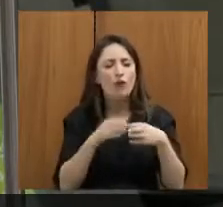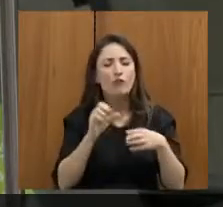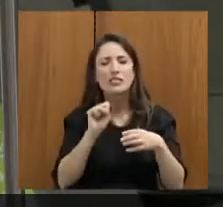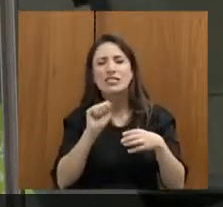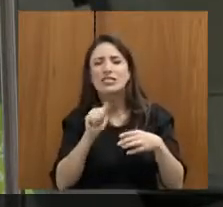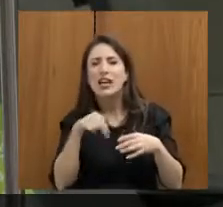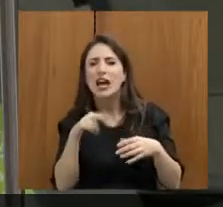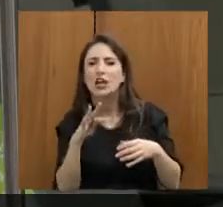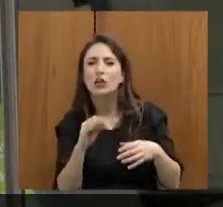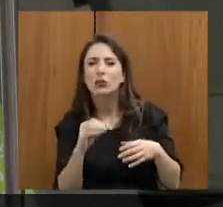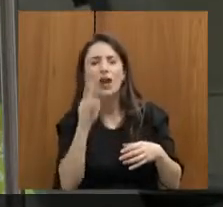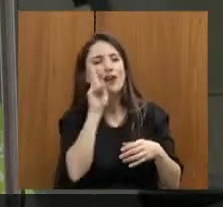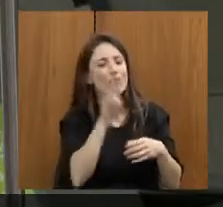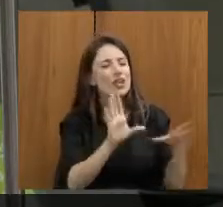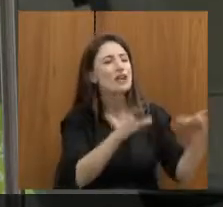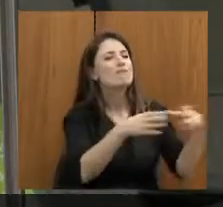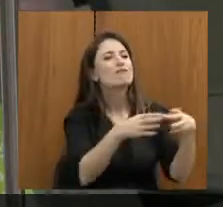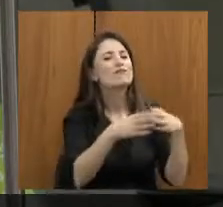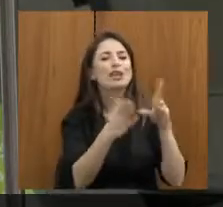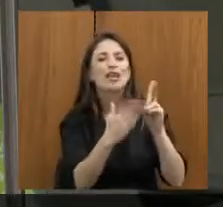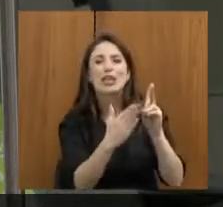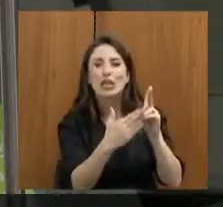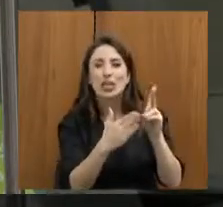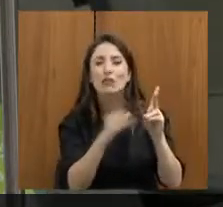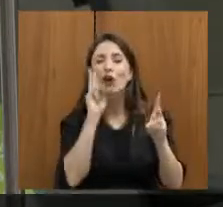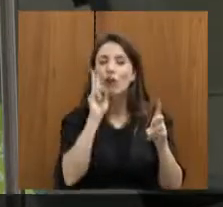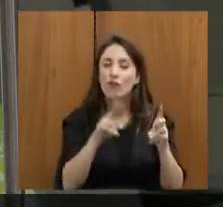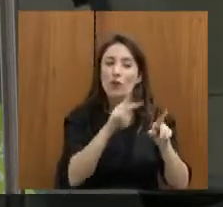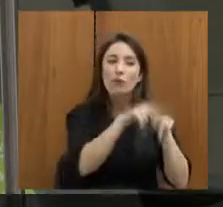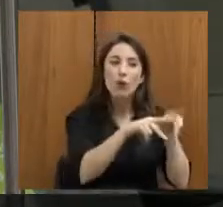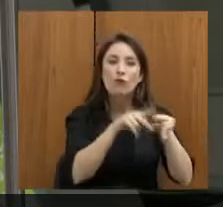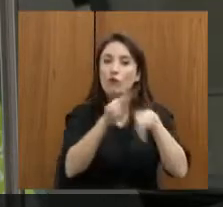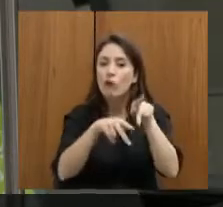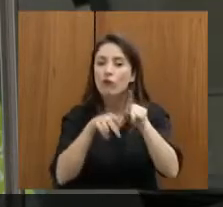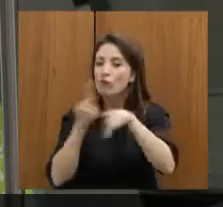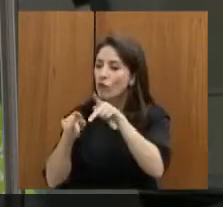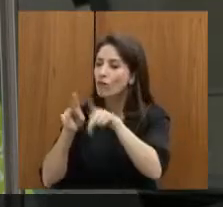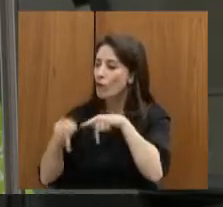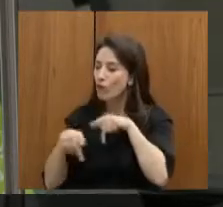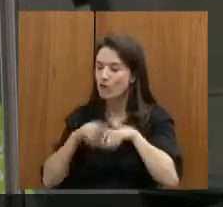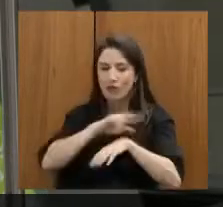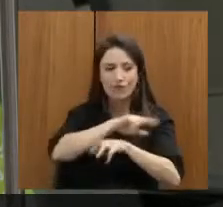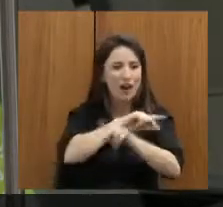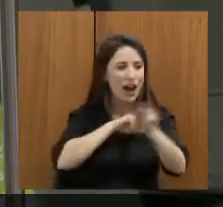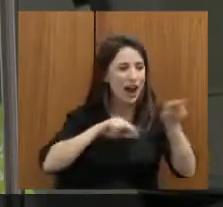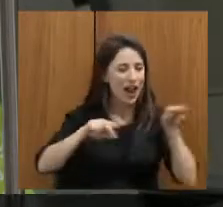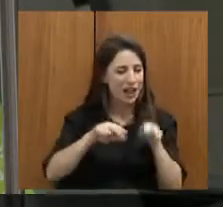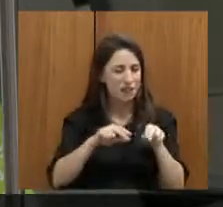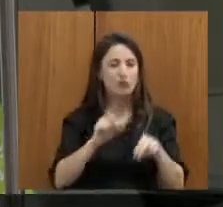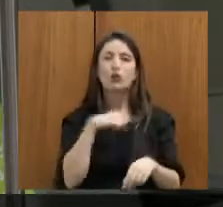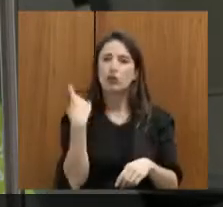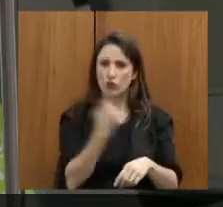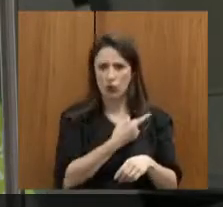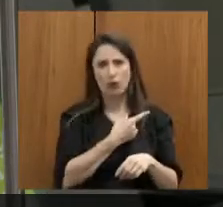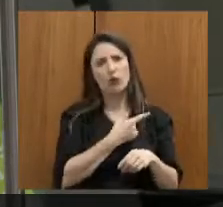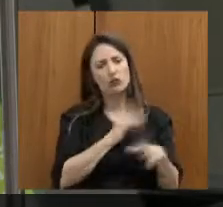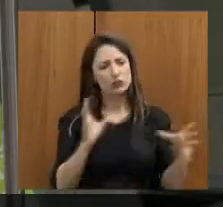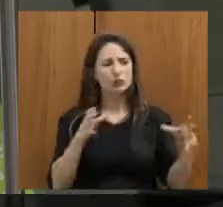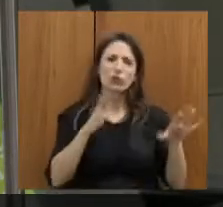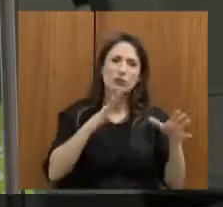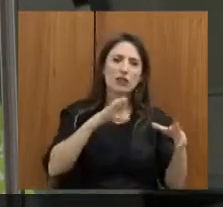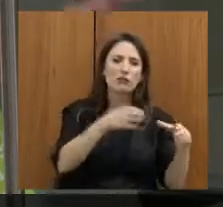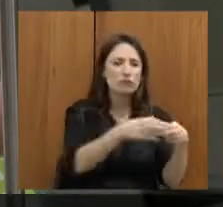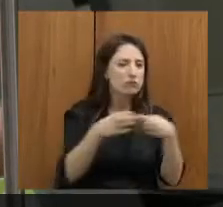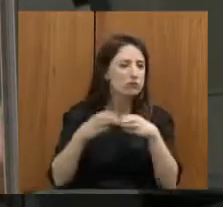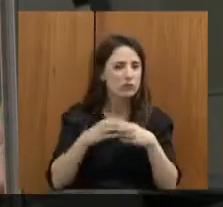índios eu vi tantos tantos povos não é igual foi citado nós somos 7 nós vamos por sete